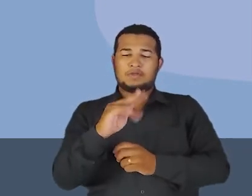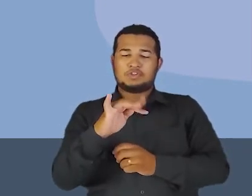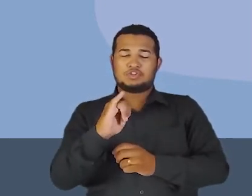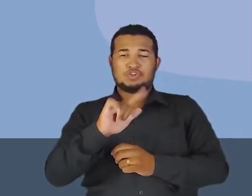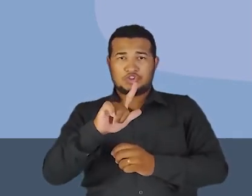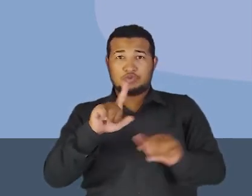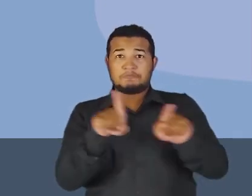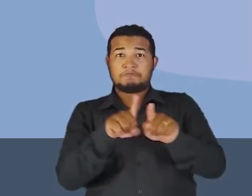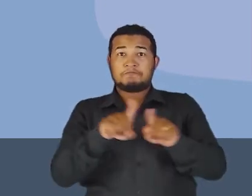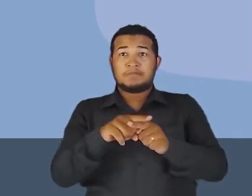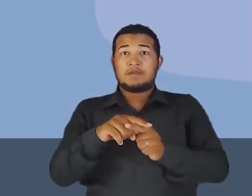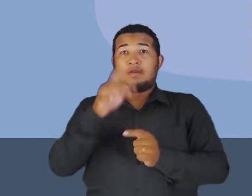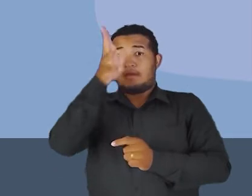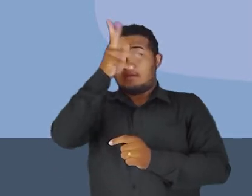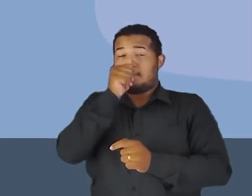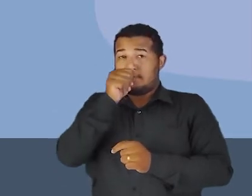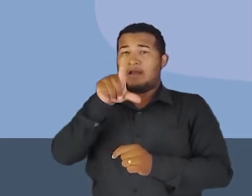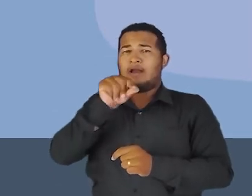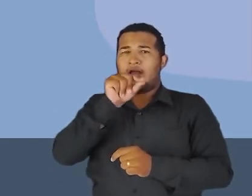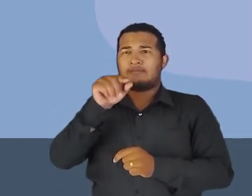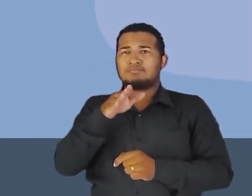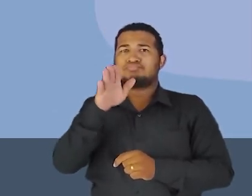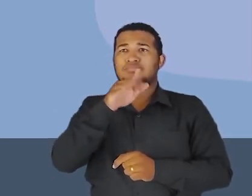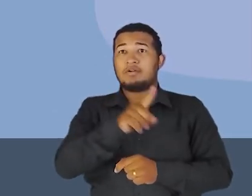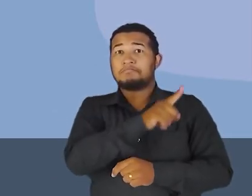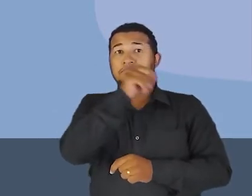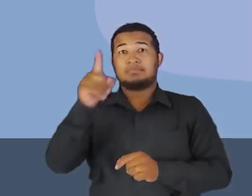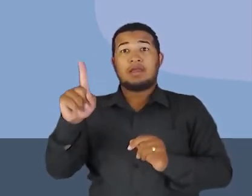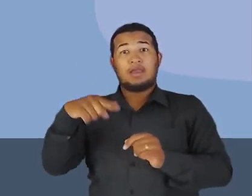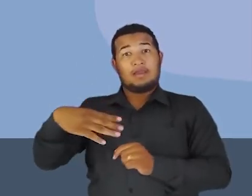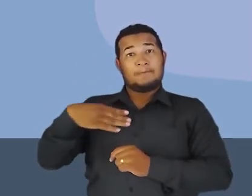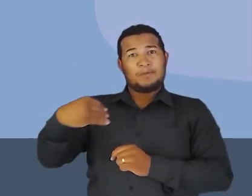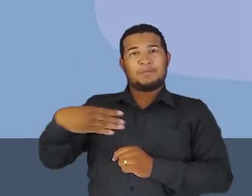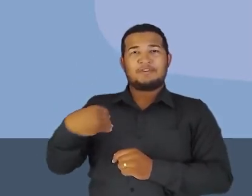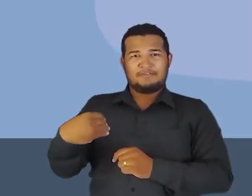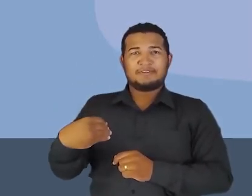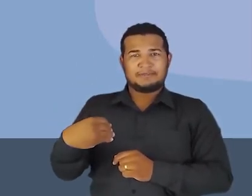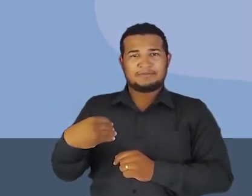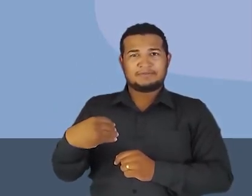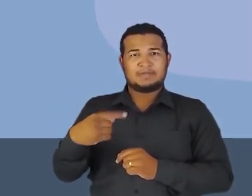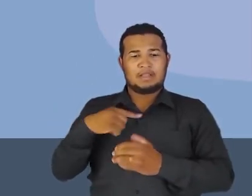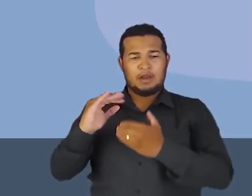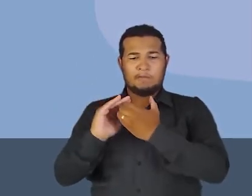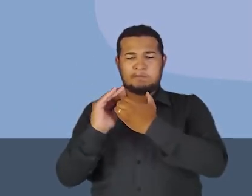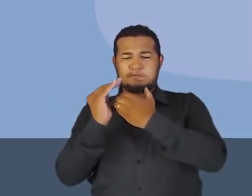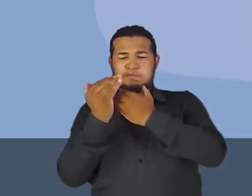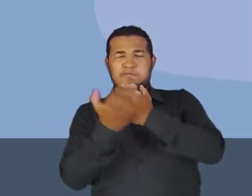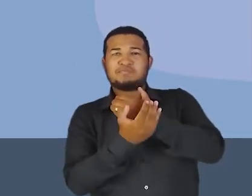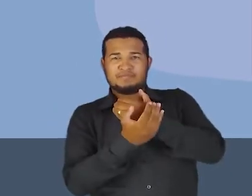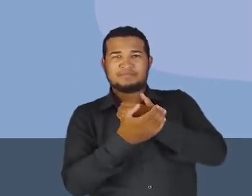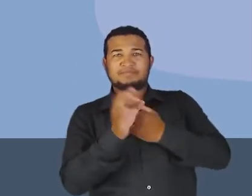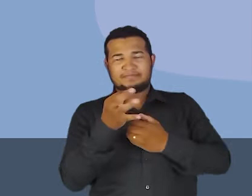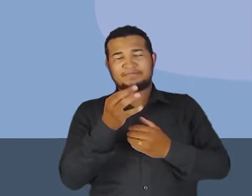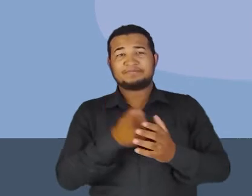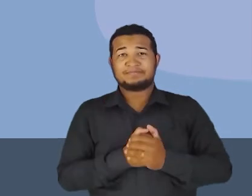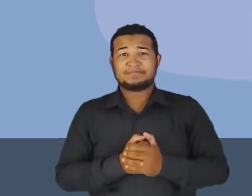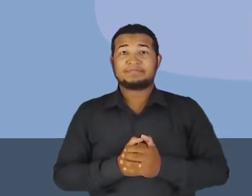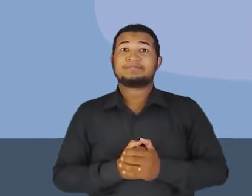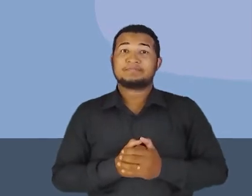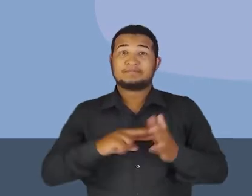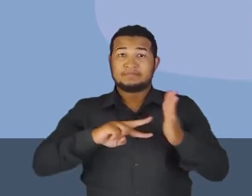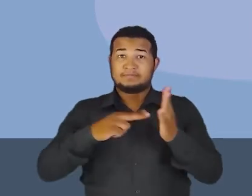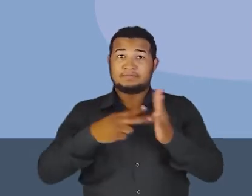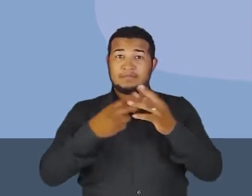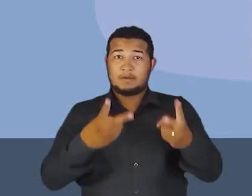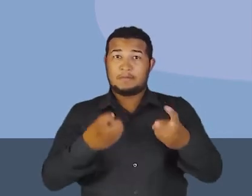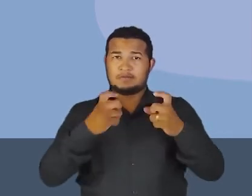imagem da esquerda, e na imagem da direita você tem o embrião do mamífero placentário, no caso os mamíferos. Você pode perceber aí na